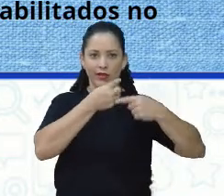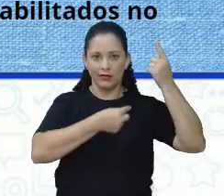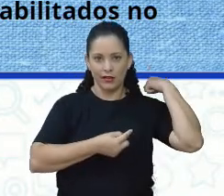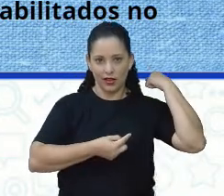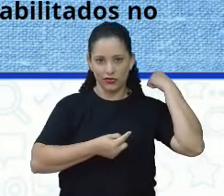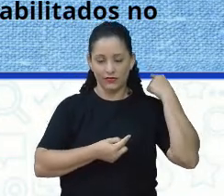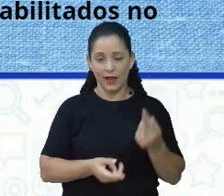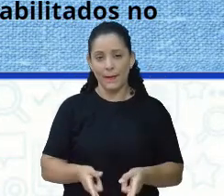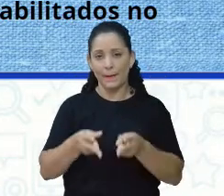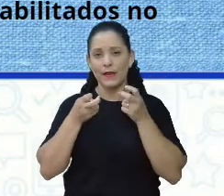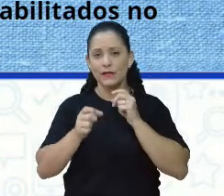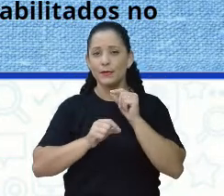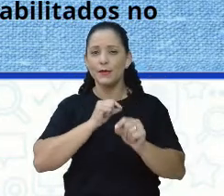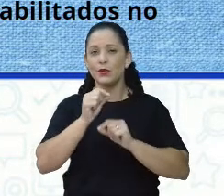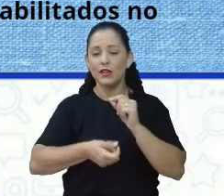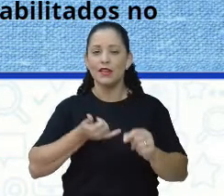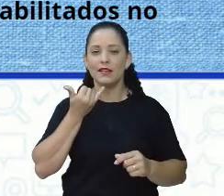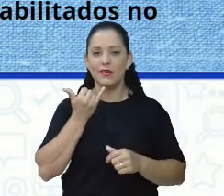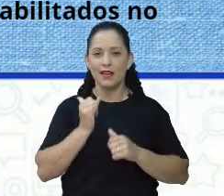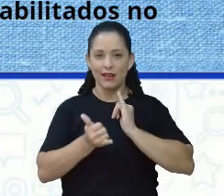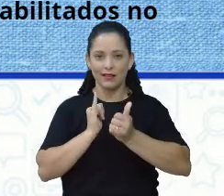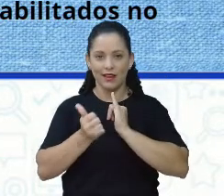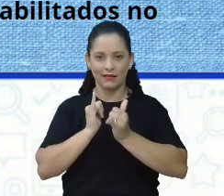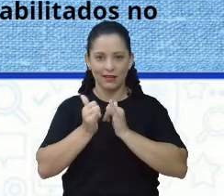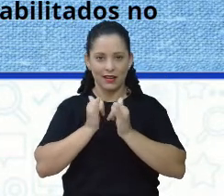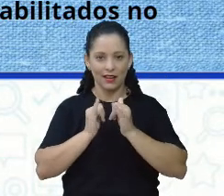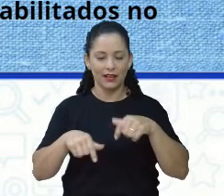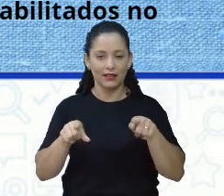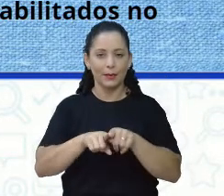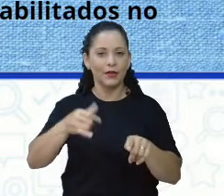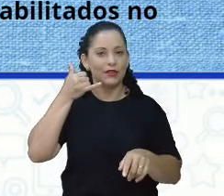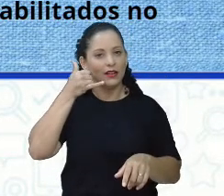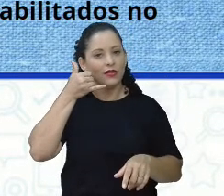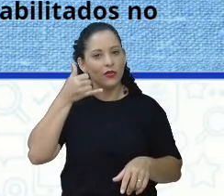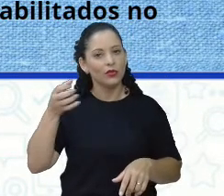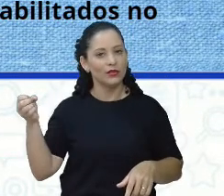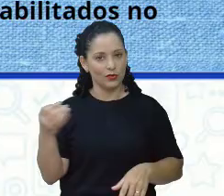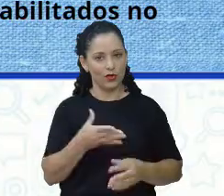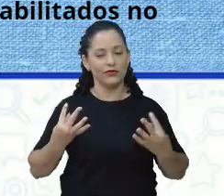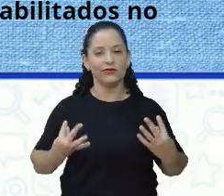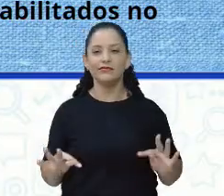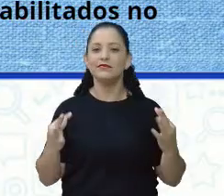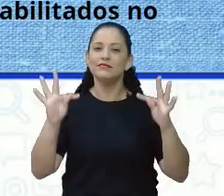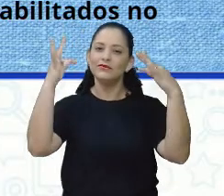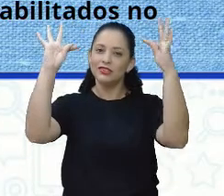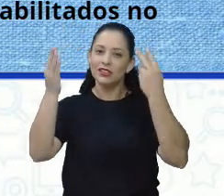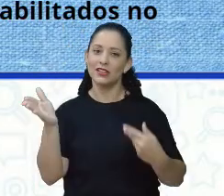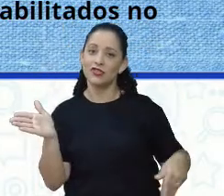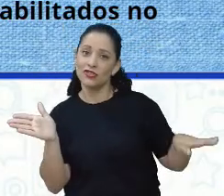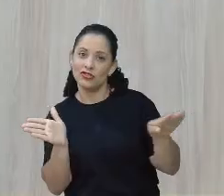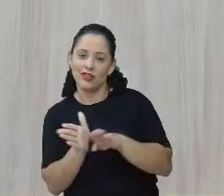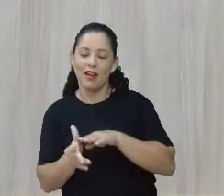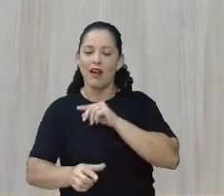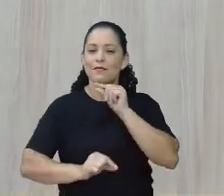a internet como o telefone são inventos novos que vieram aí suprir as necessidades que os